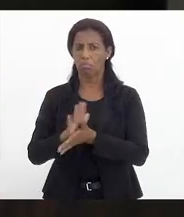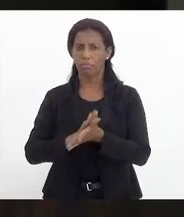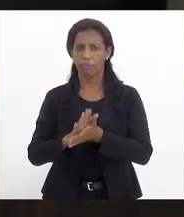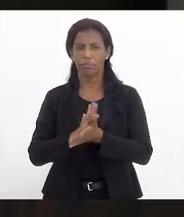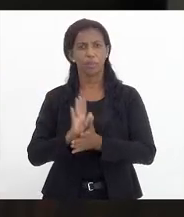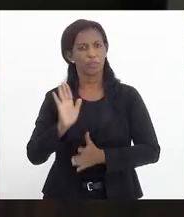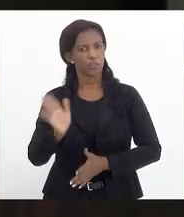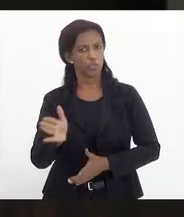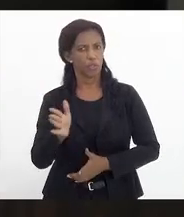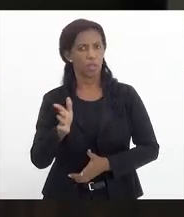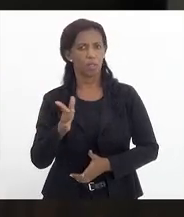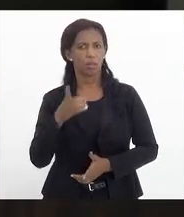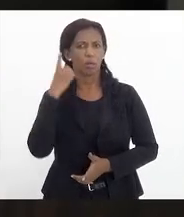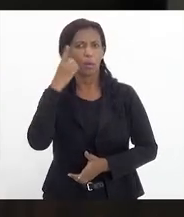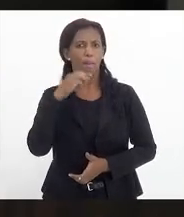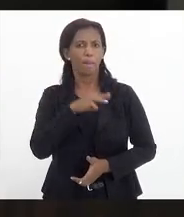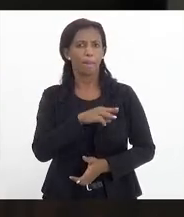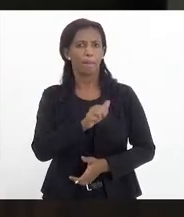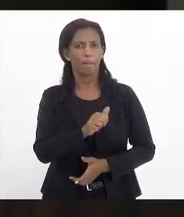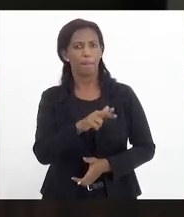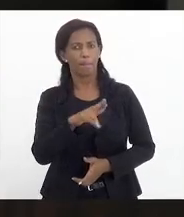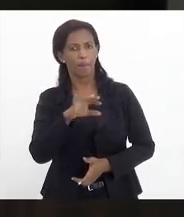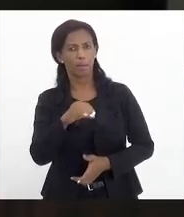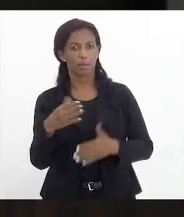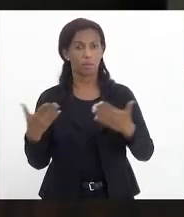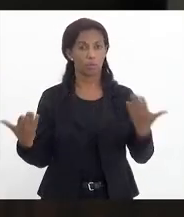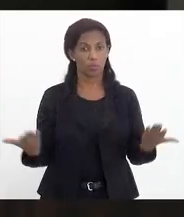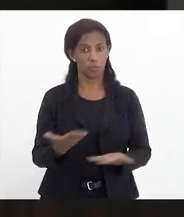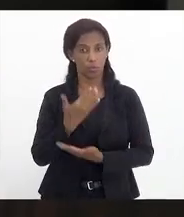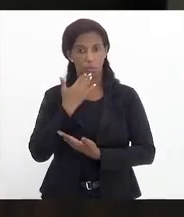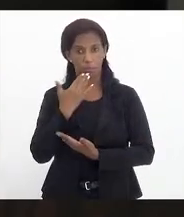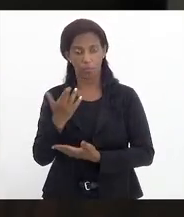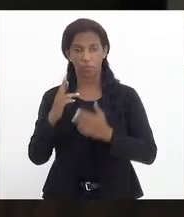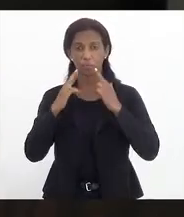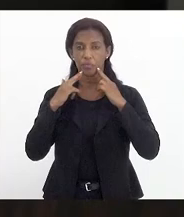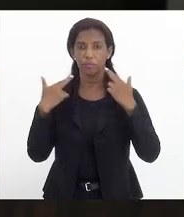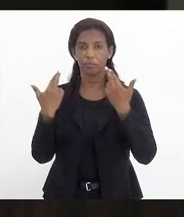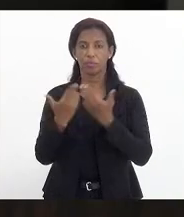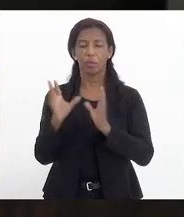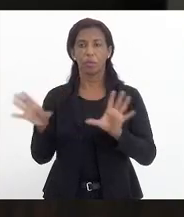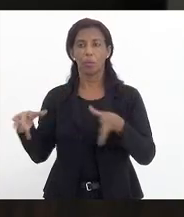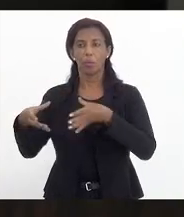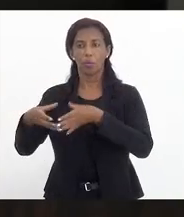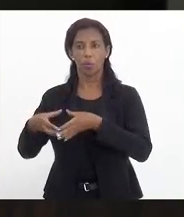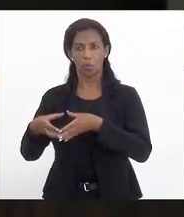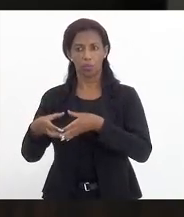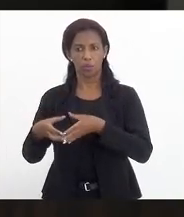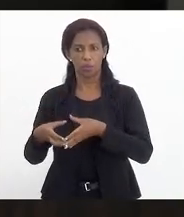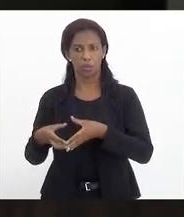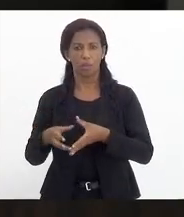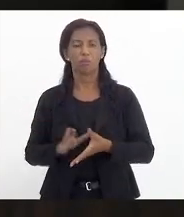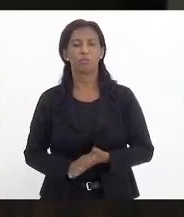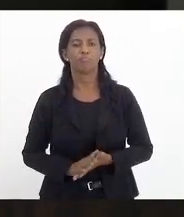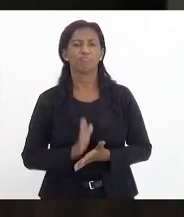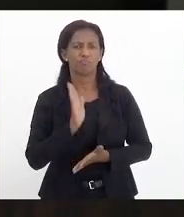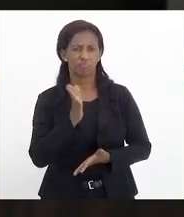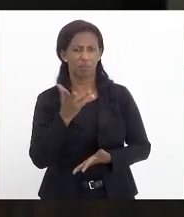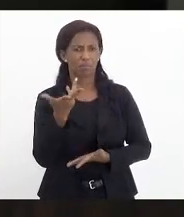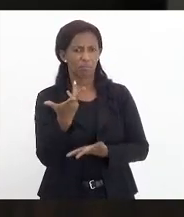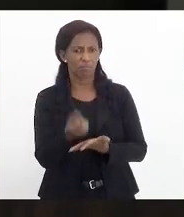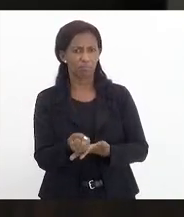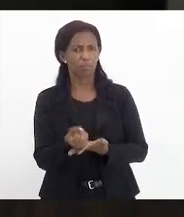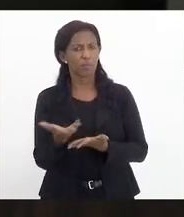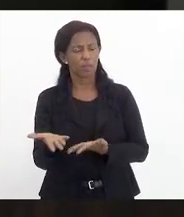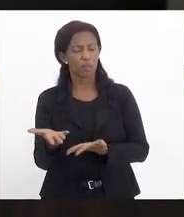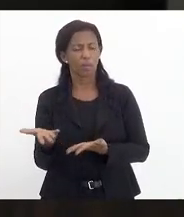que o deputado Marcelo, hoje, a meu pedido, fez uma reunião da comissão, já deu pela admissibilidade. Então,